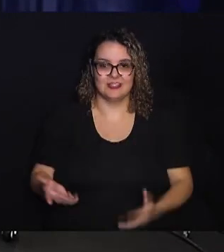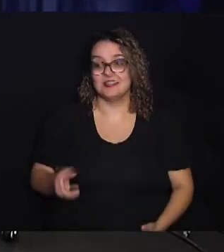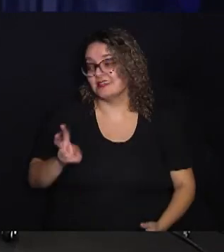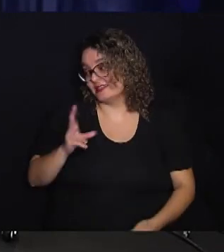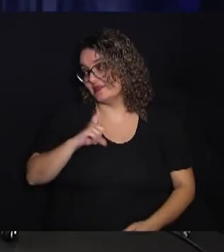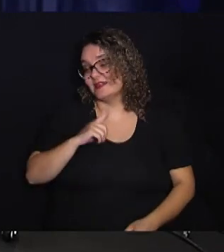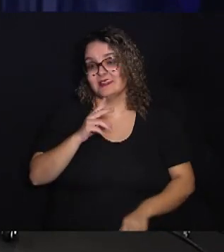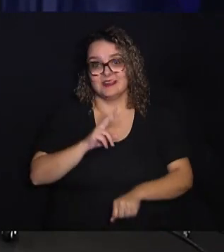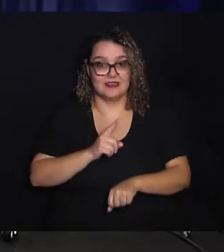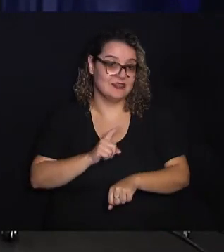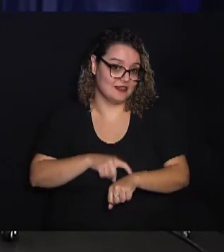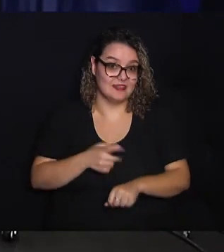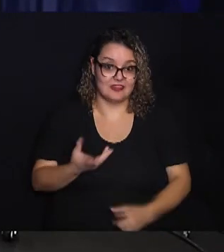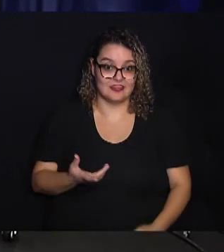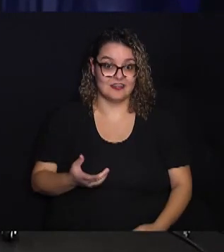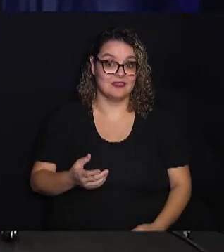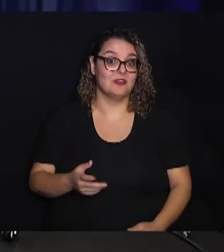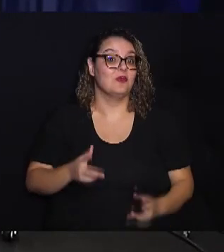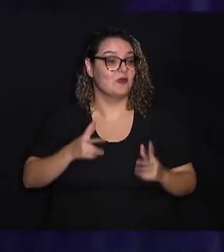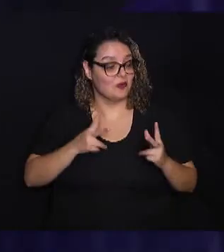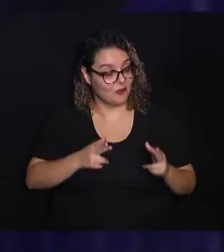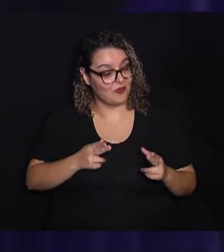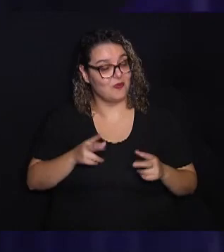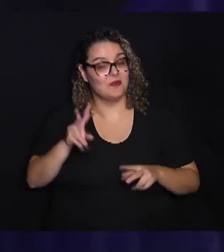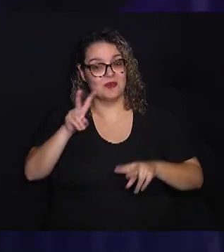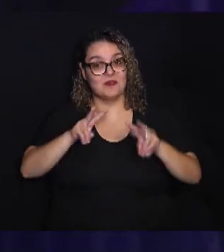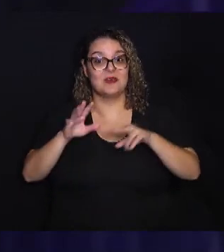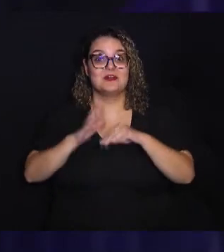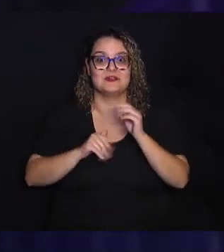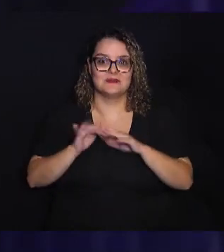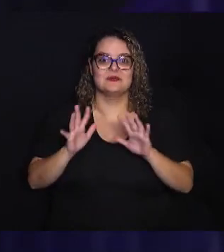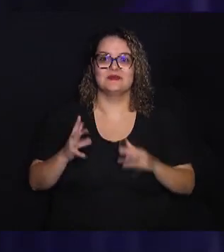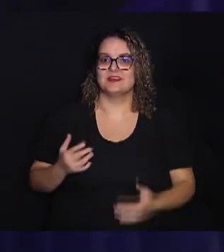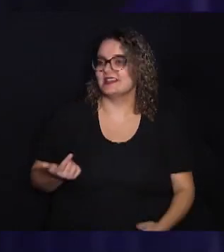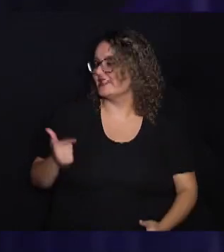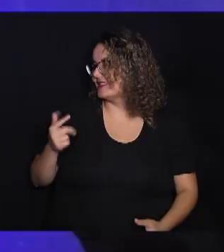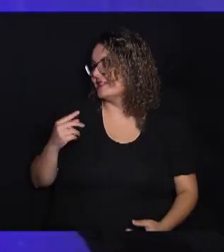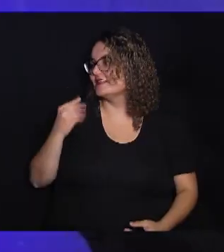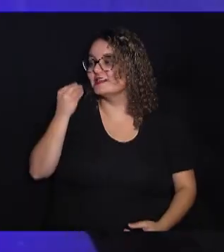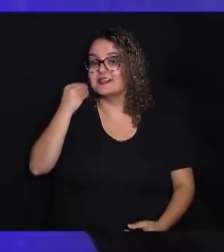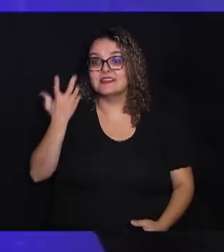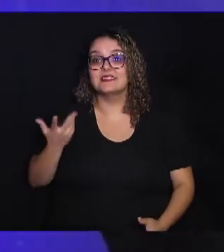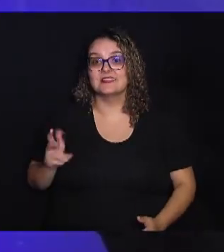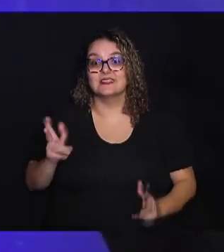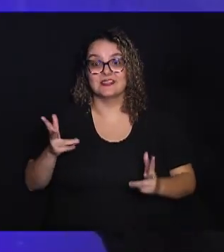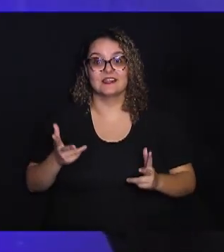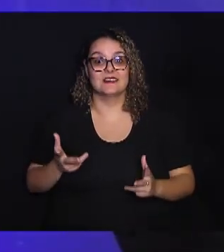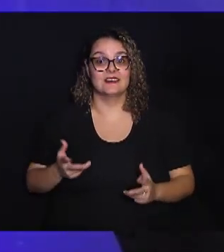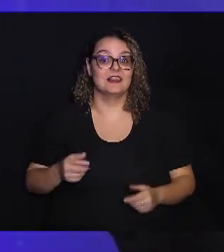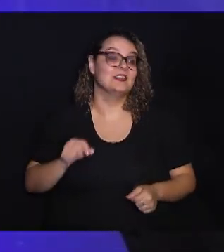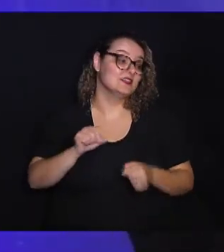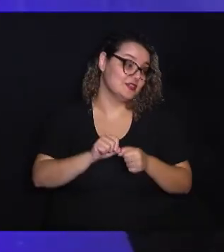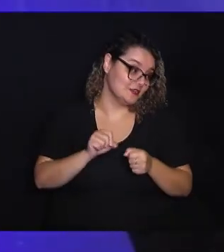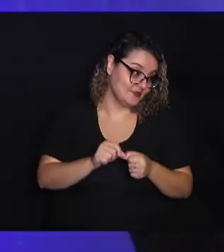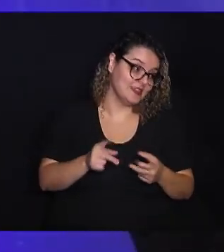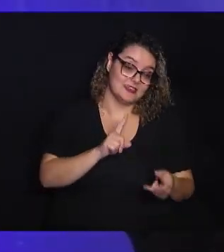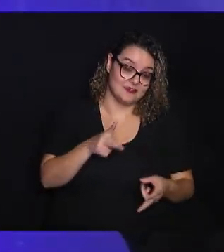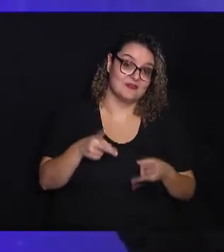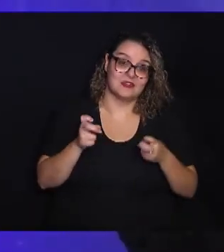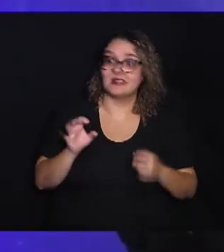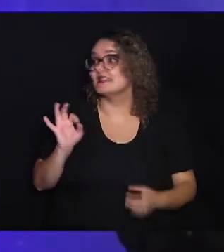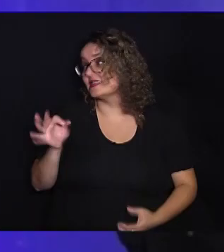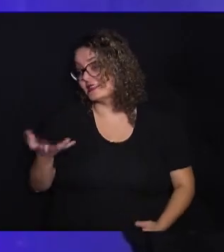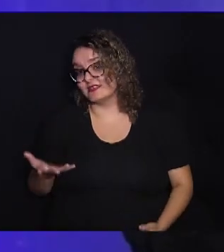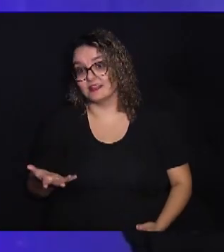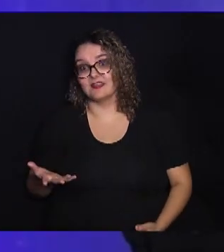ver também com as nossas mãos, né? Sim, que a gente acaba não E, na verdade, a despertando gente esses faz muito disso, só que a sentidos, gente não se dá conta, né? né? Exato. A gente tem alguma coisa